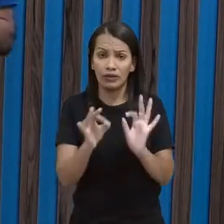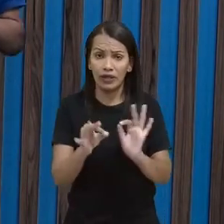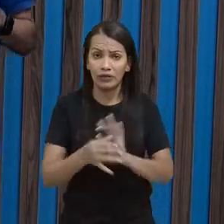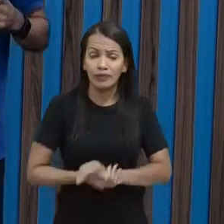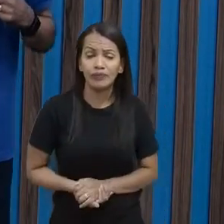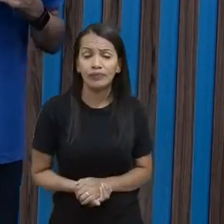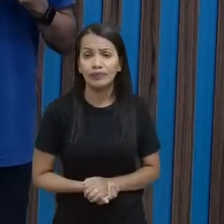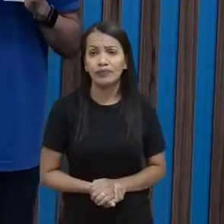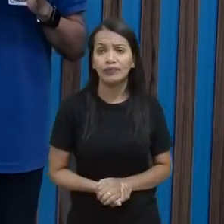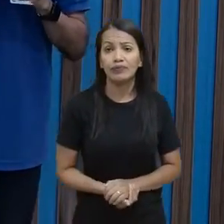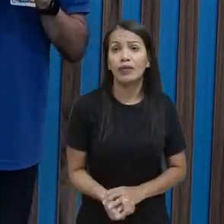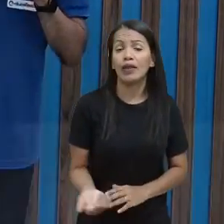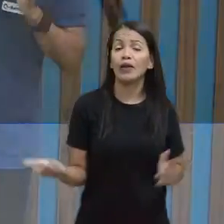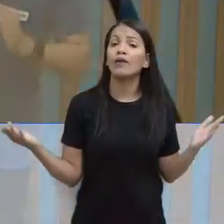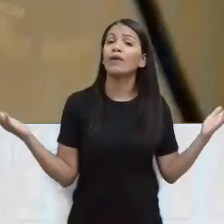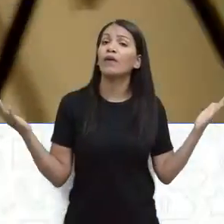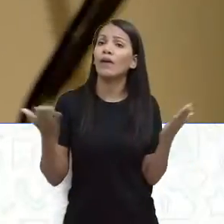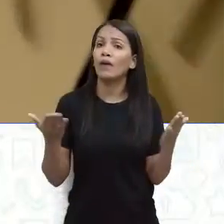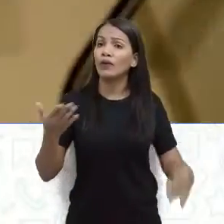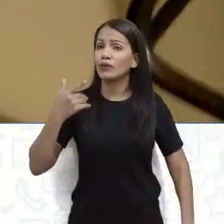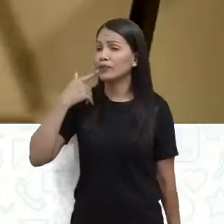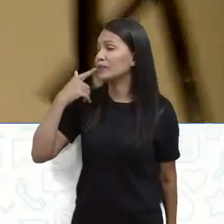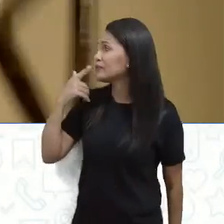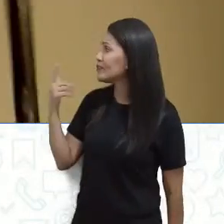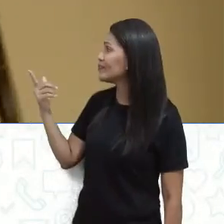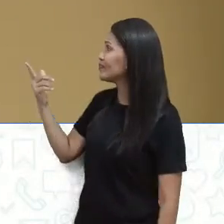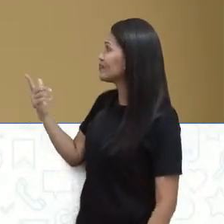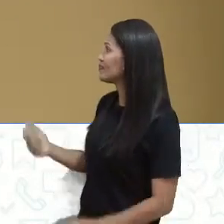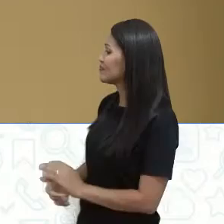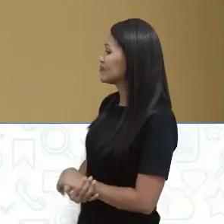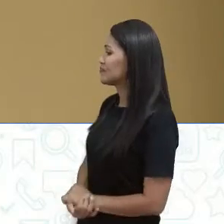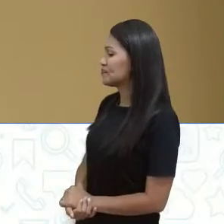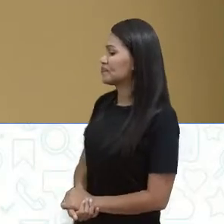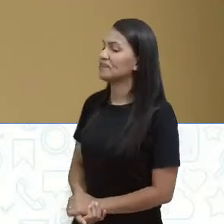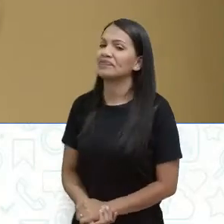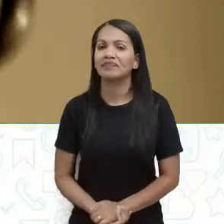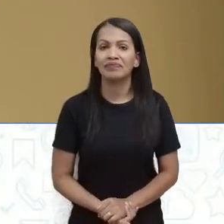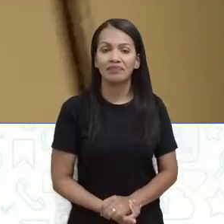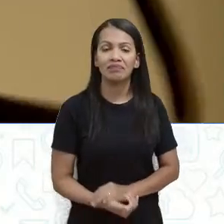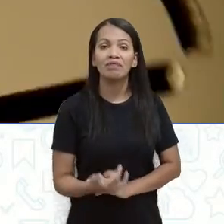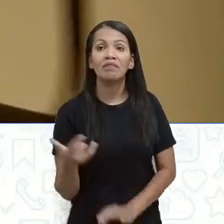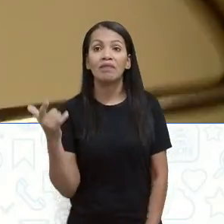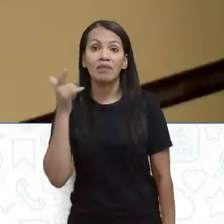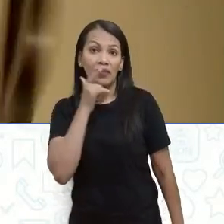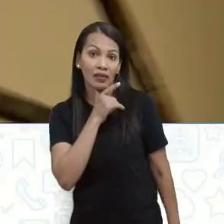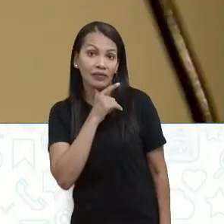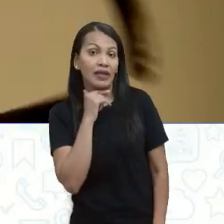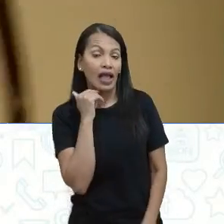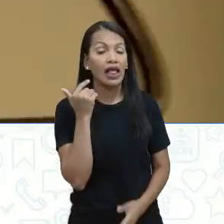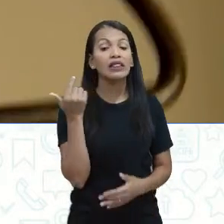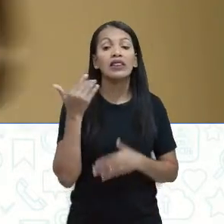Olha só. Hoje o triângulo retângulo a gente consegue desenvolver numa bola,